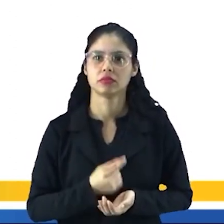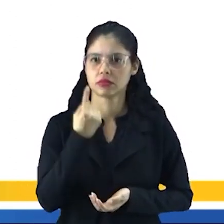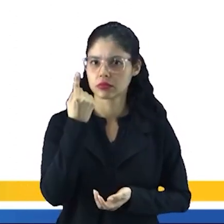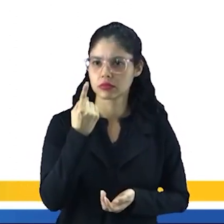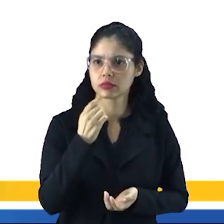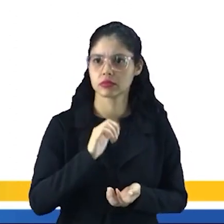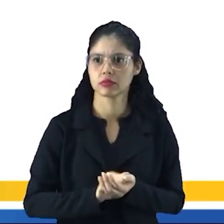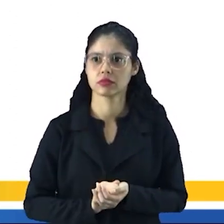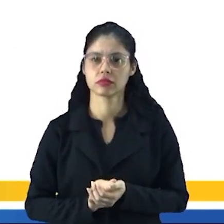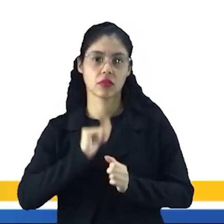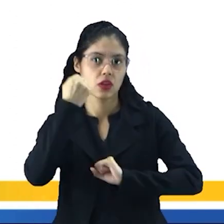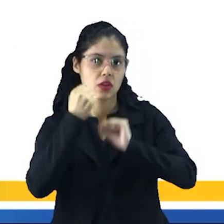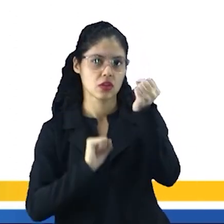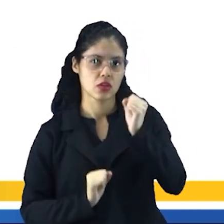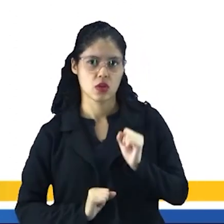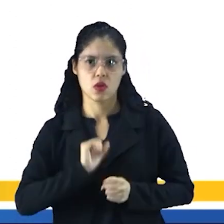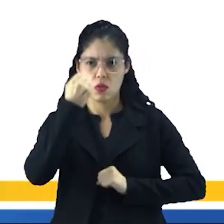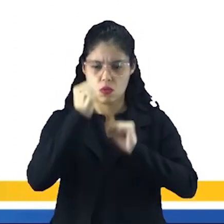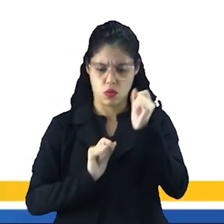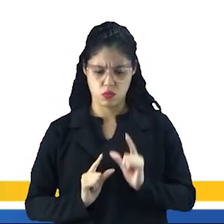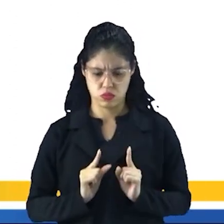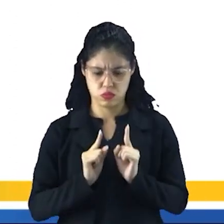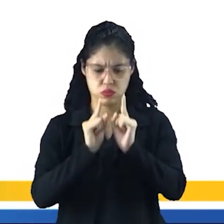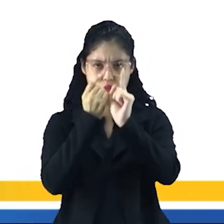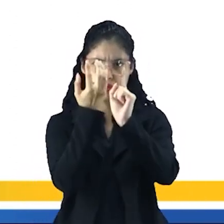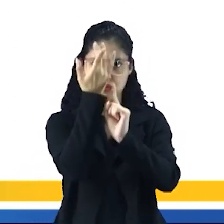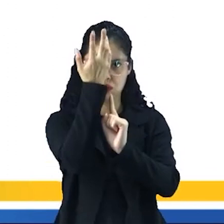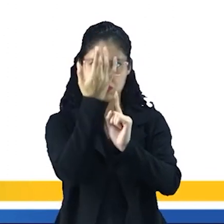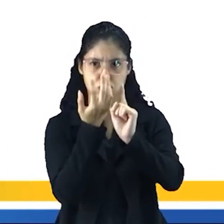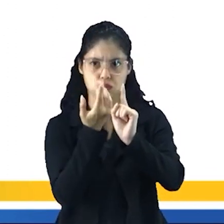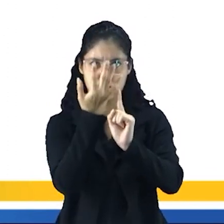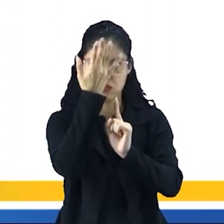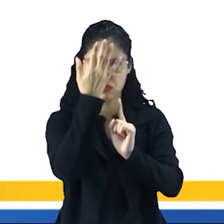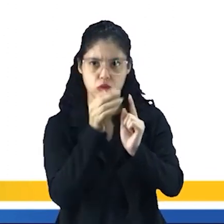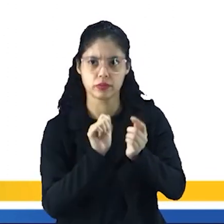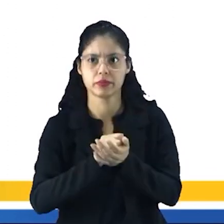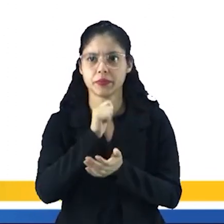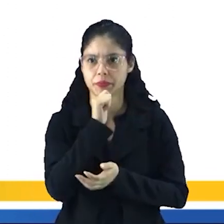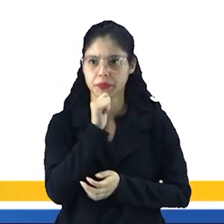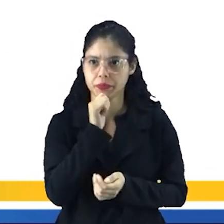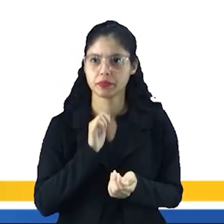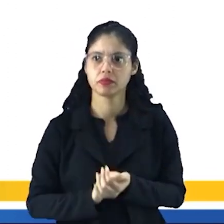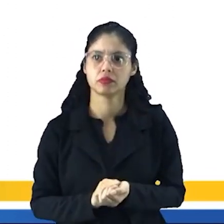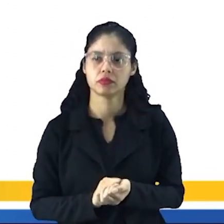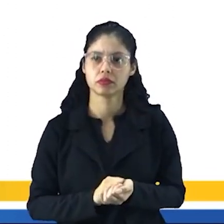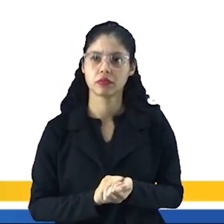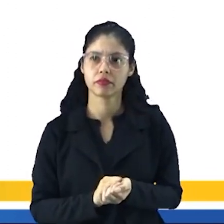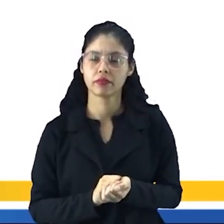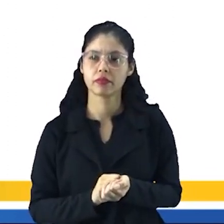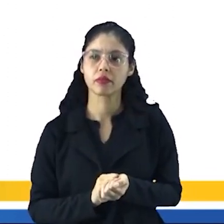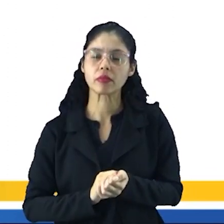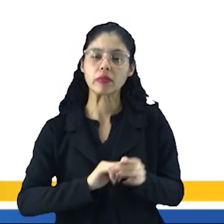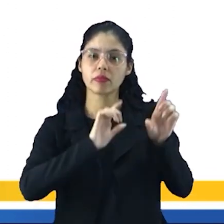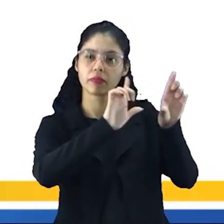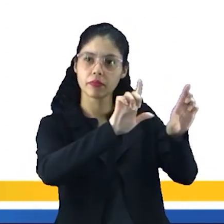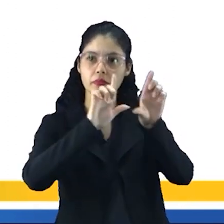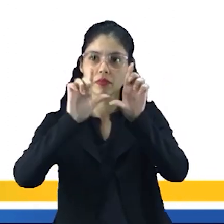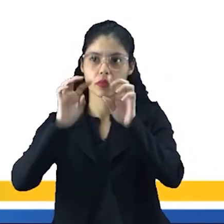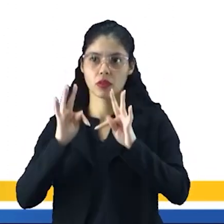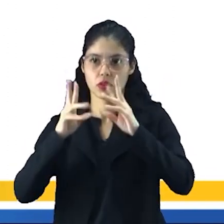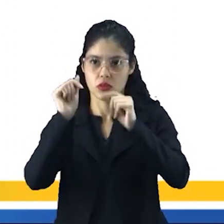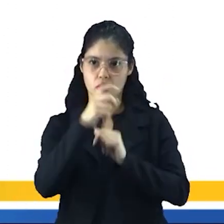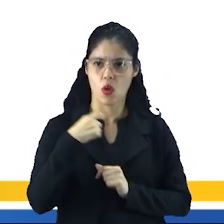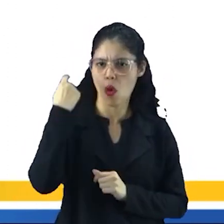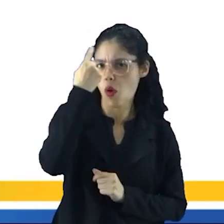dos cantos, as chaminés das indústrias se alçam verticalmente. No mais, em todo o